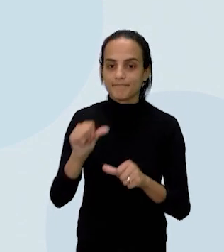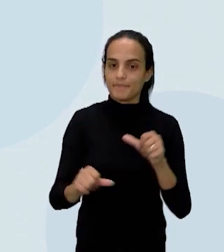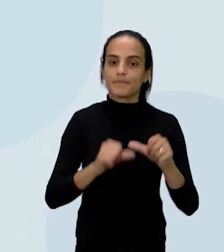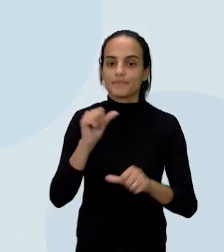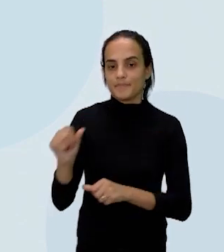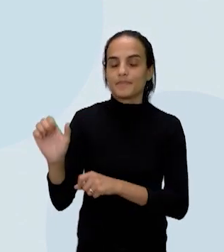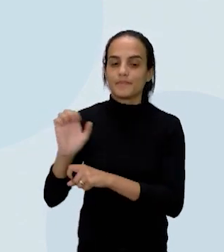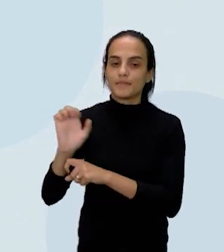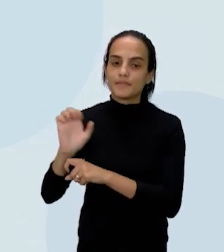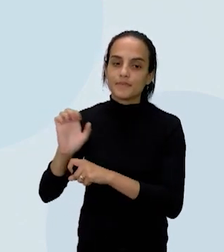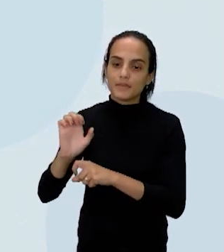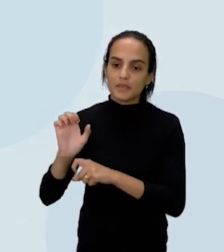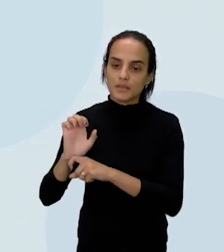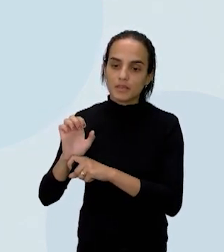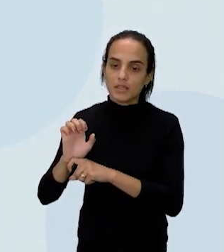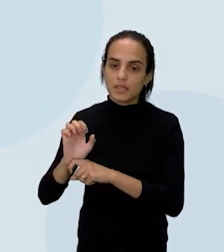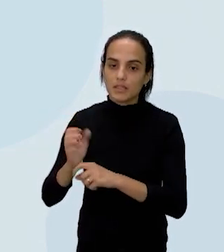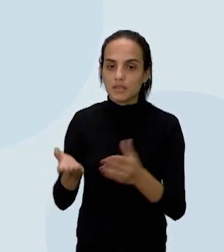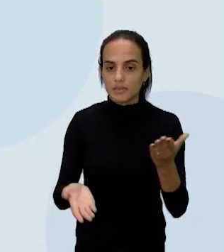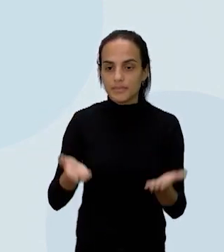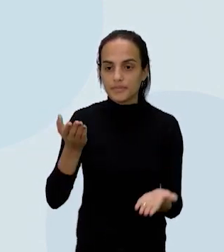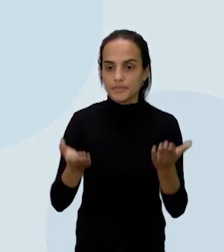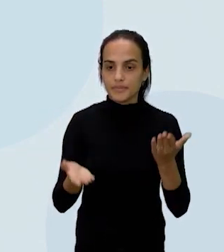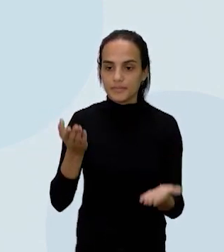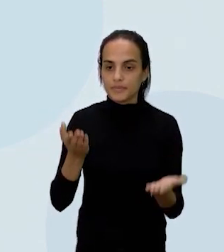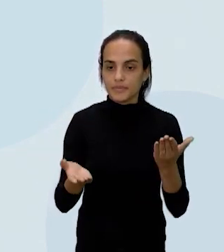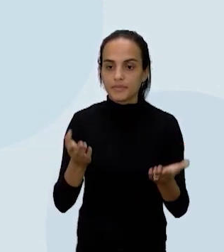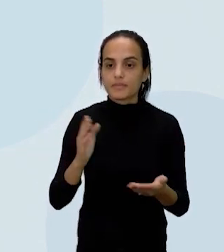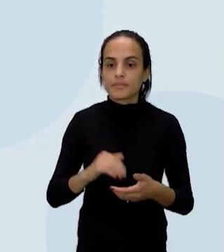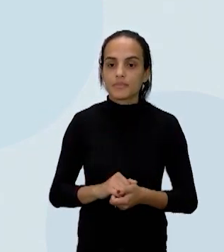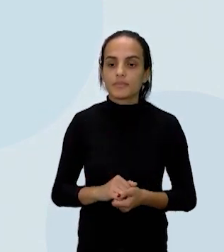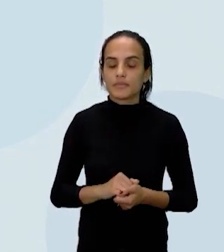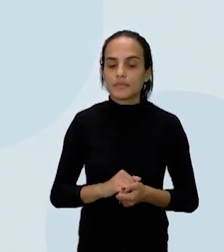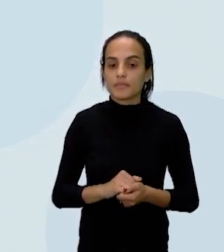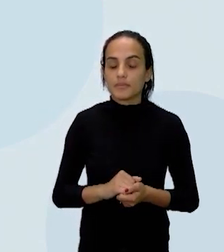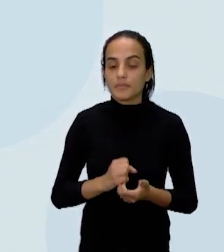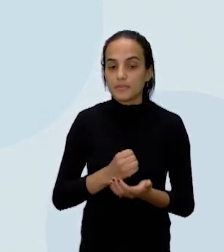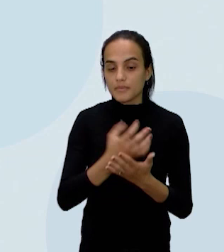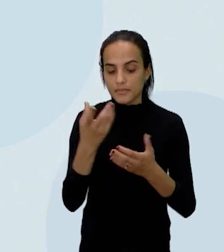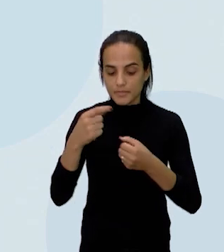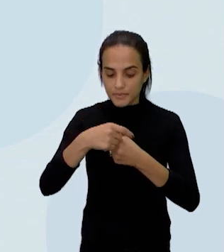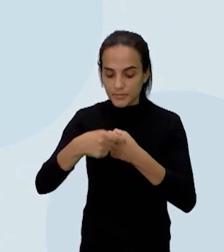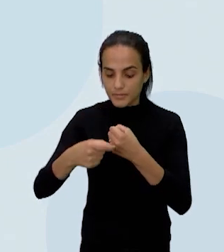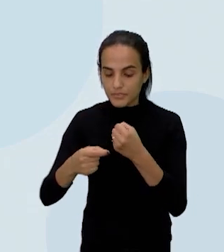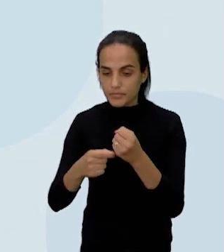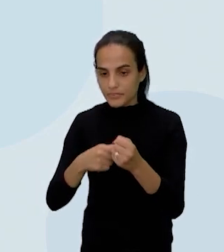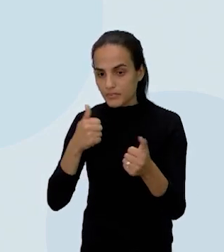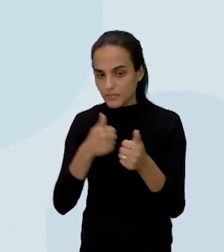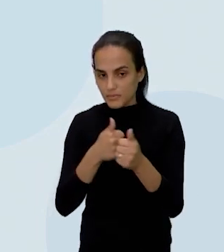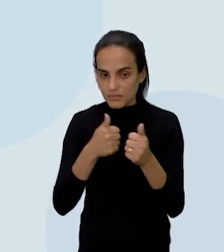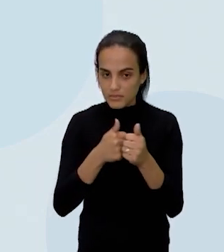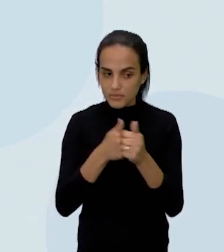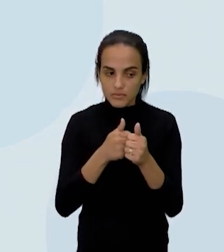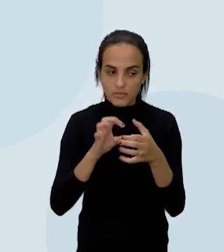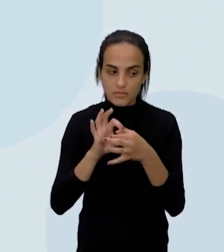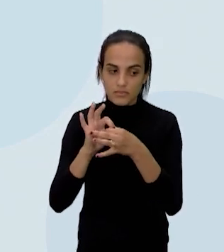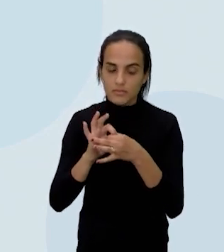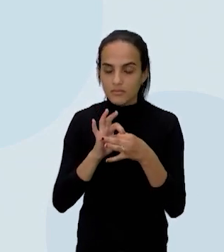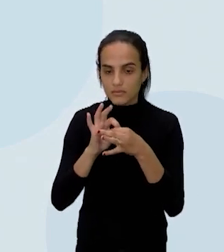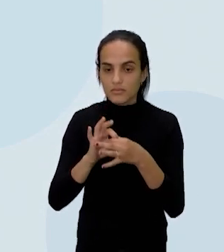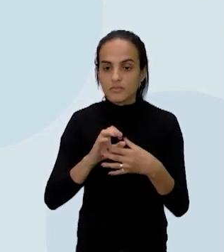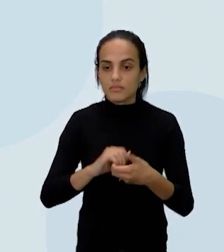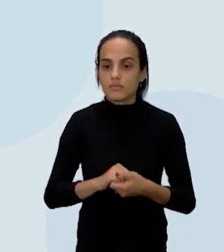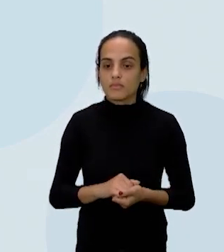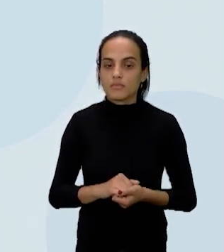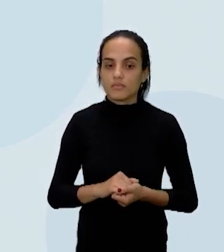de equilíbrio. Por quê? Quanto mais partículas tiverem junto, maior a chance de colidir. Então, se eu tenho um